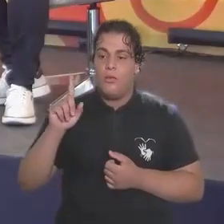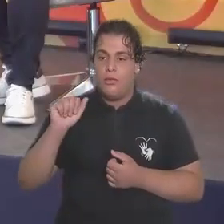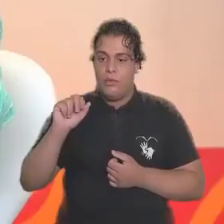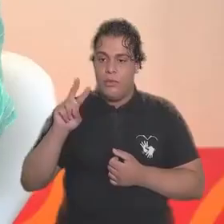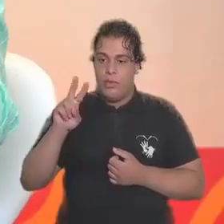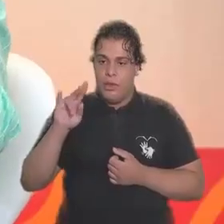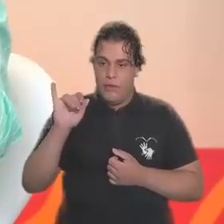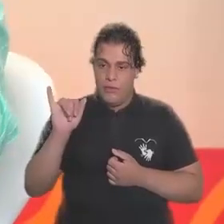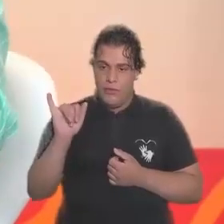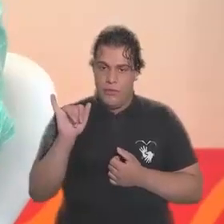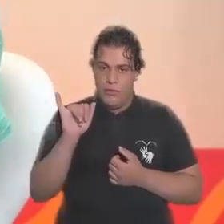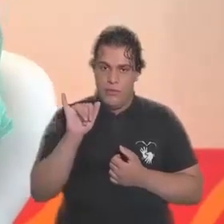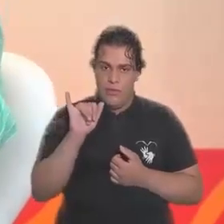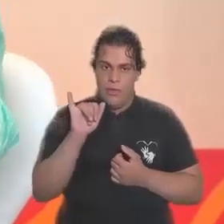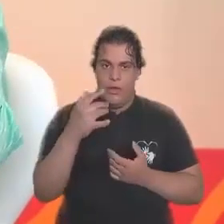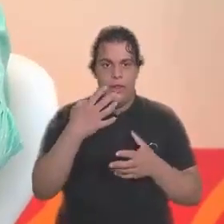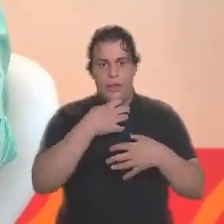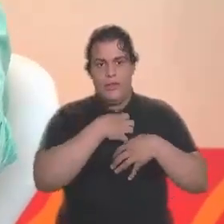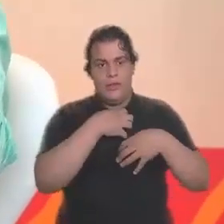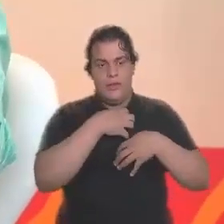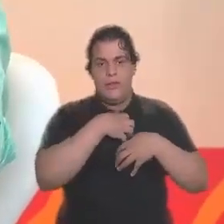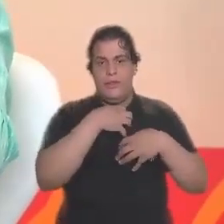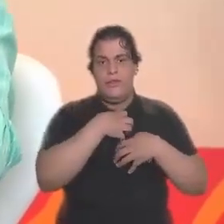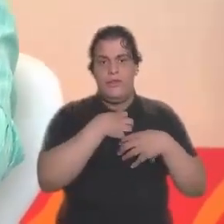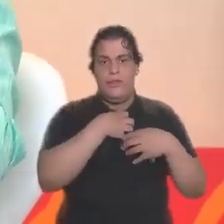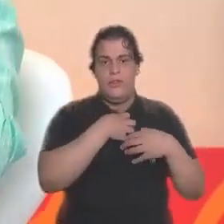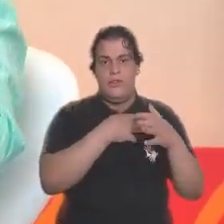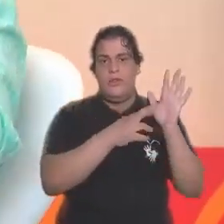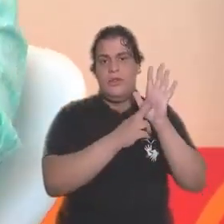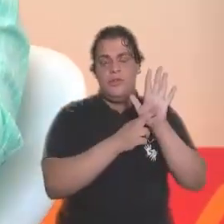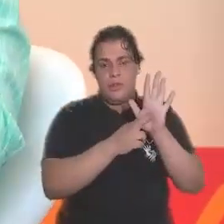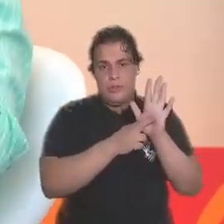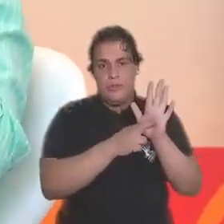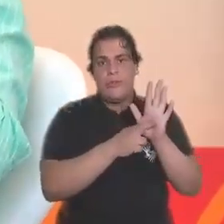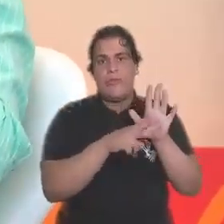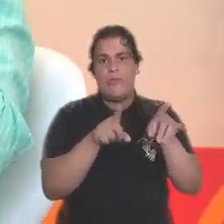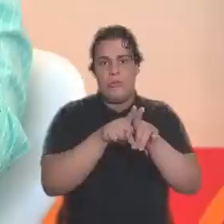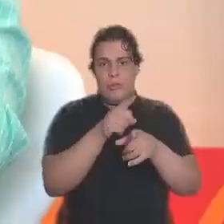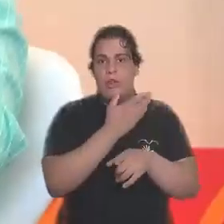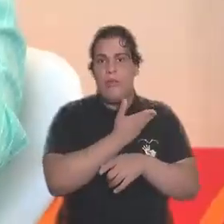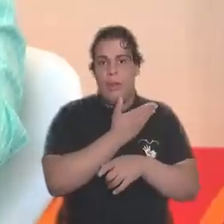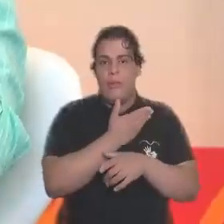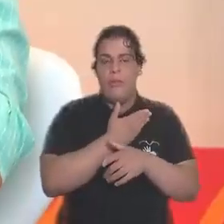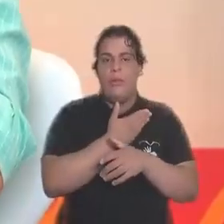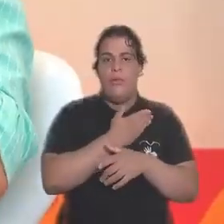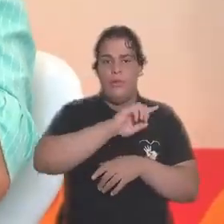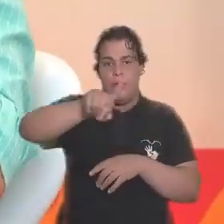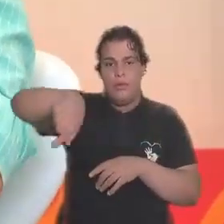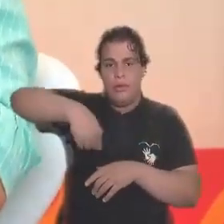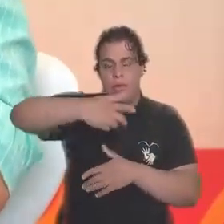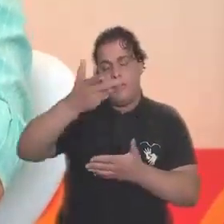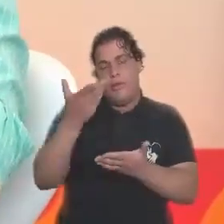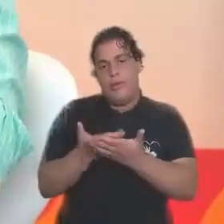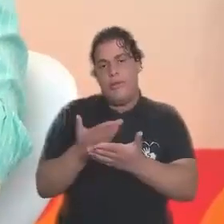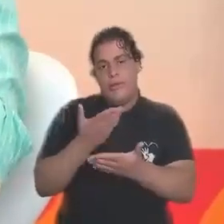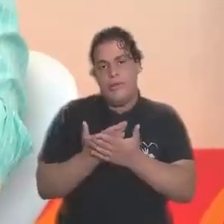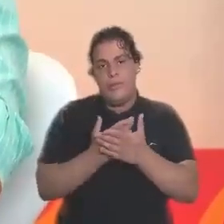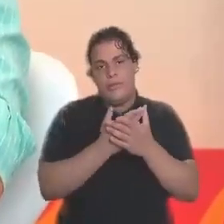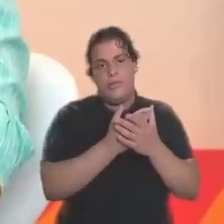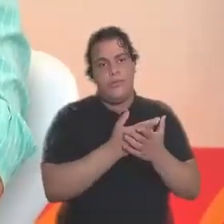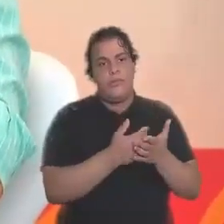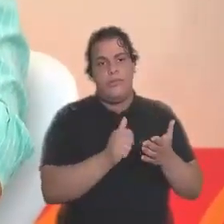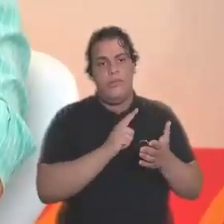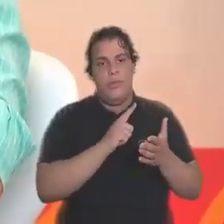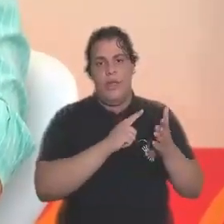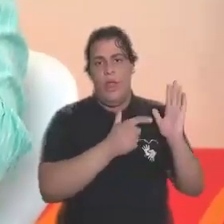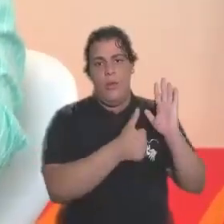se viu assim, né, representado na imagem, e os coleguinhas de sala, que aí tem uma identidade já, que eles conhecem a Esther,